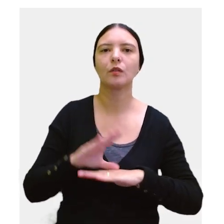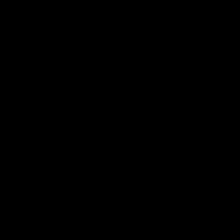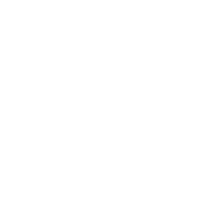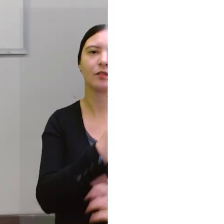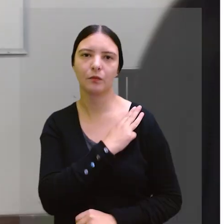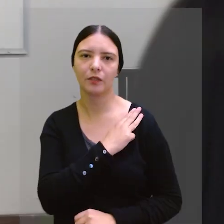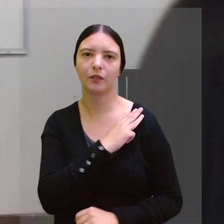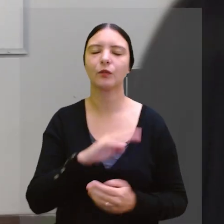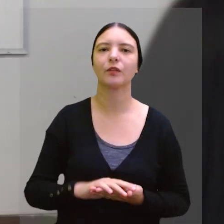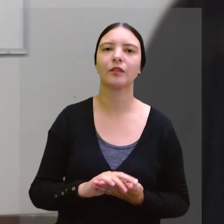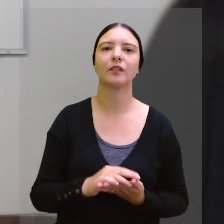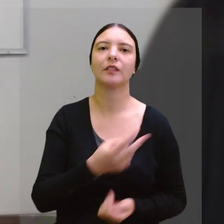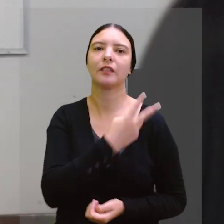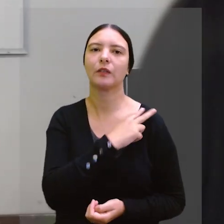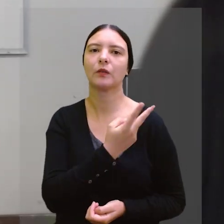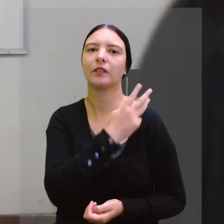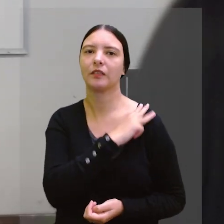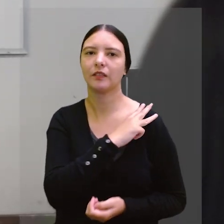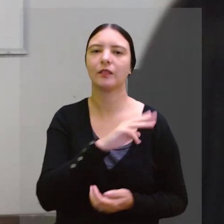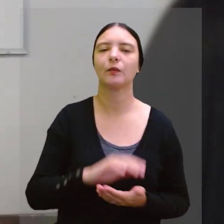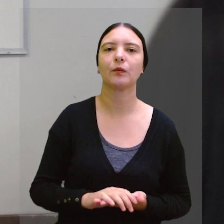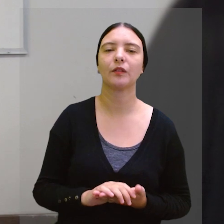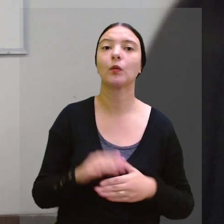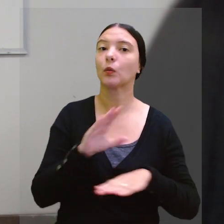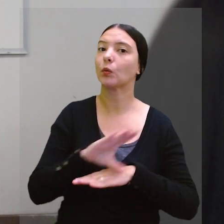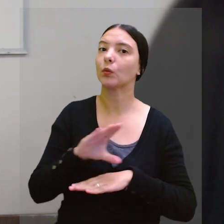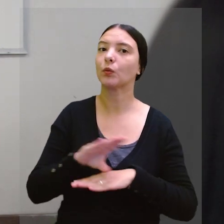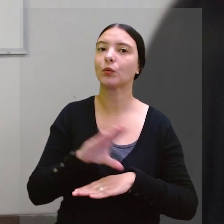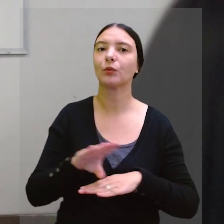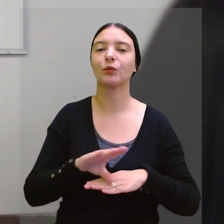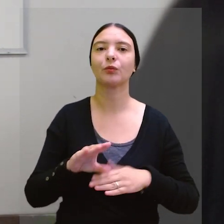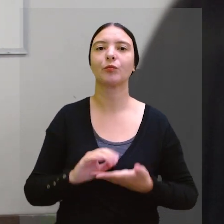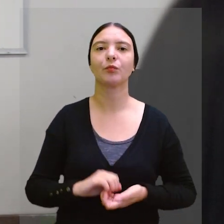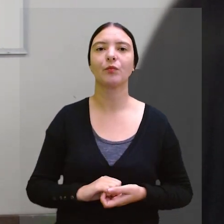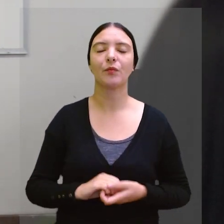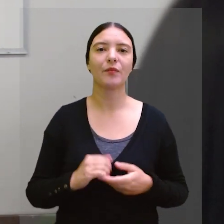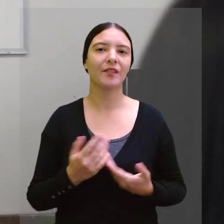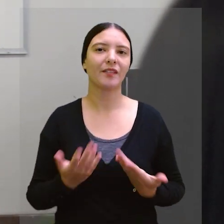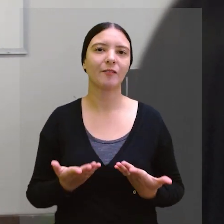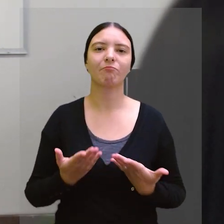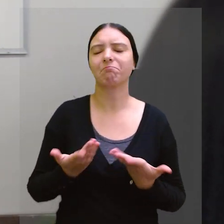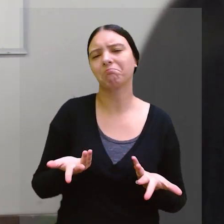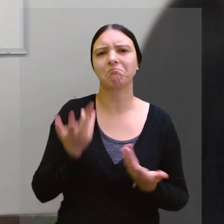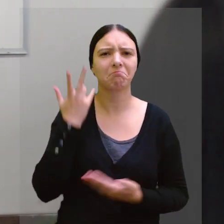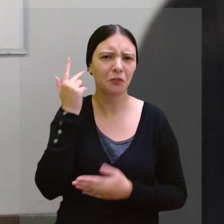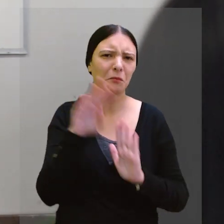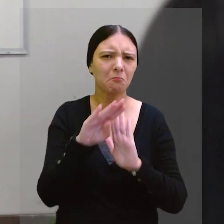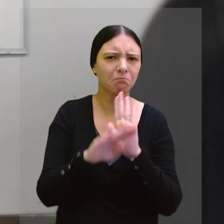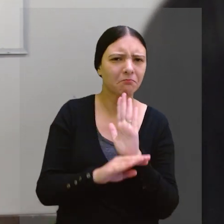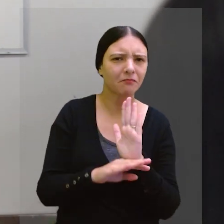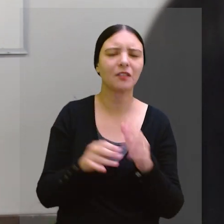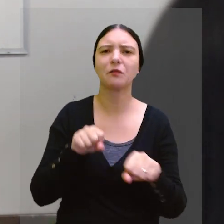médio, né? Segundo, terceiro ano do ensino médio, com um curso tanto o propedêutico normal, digamos assim, né?